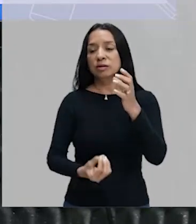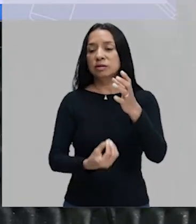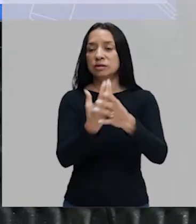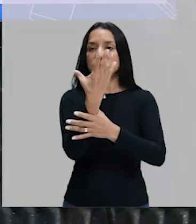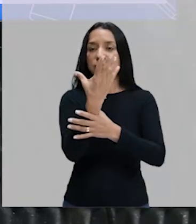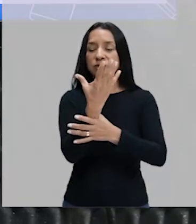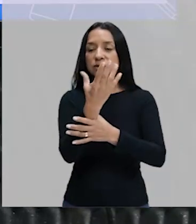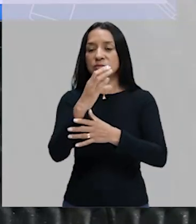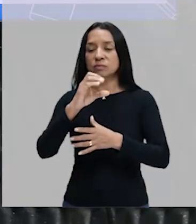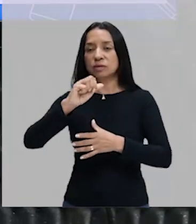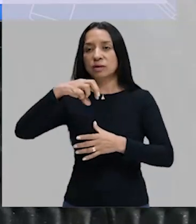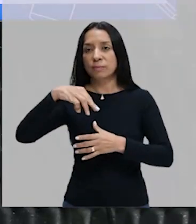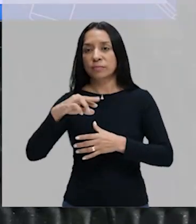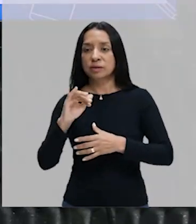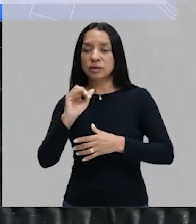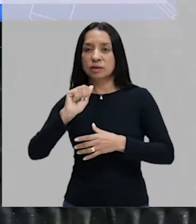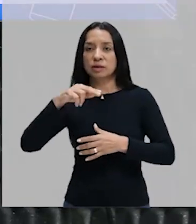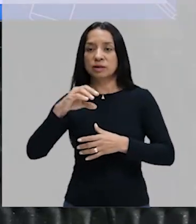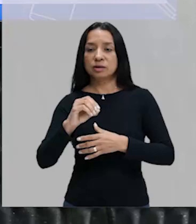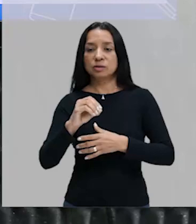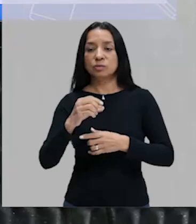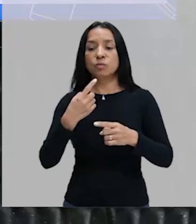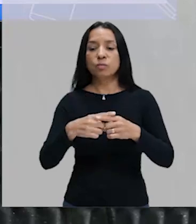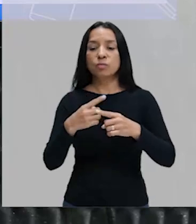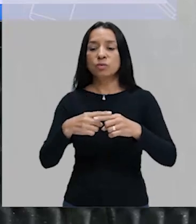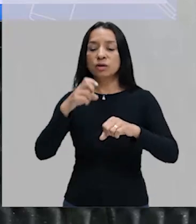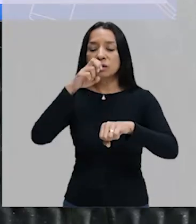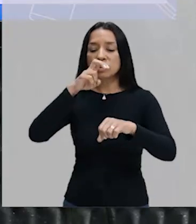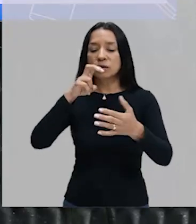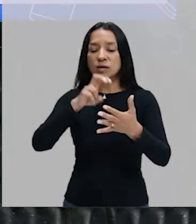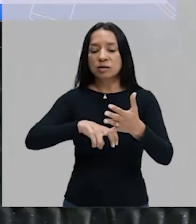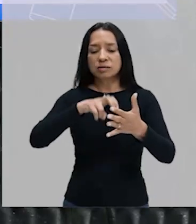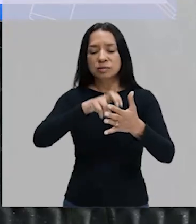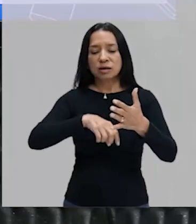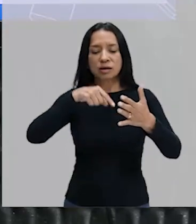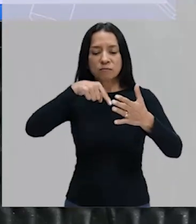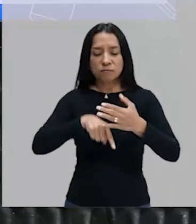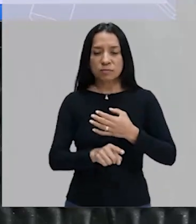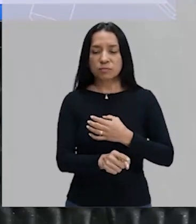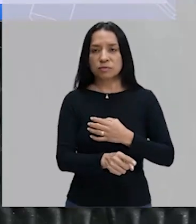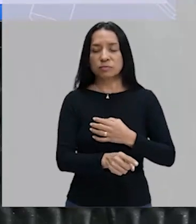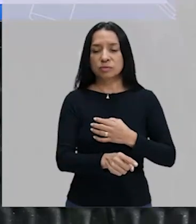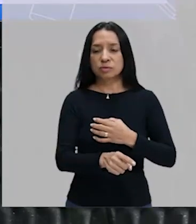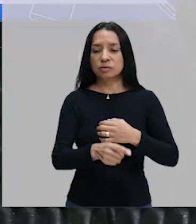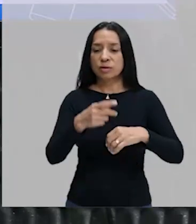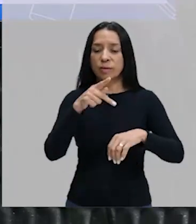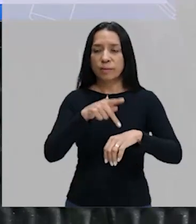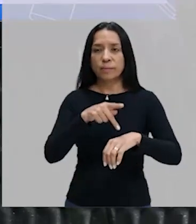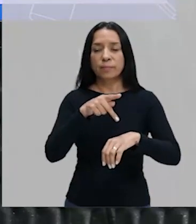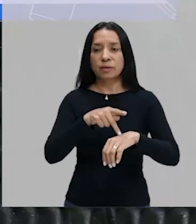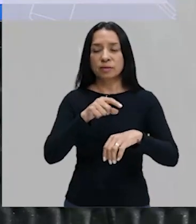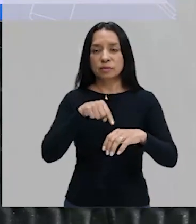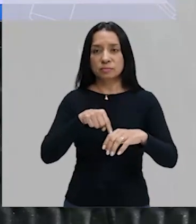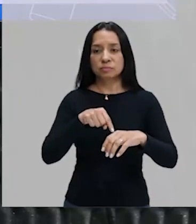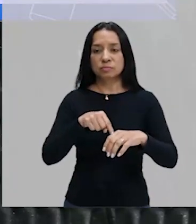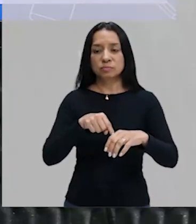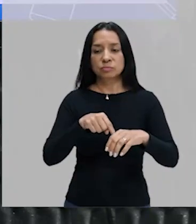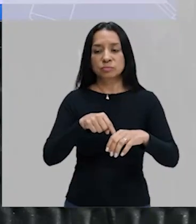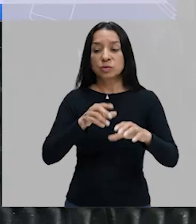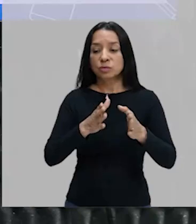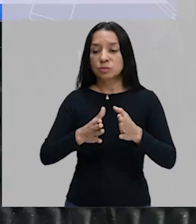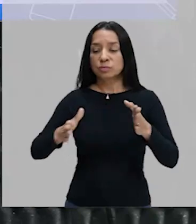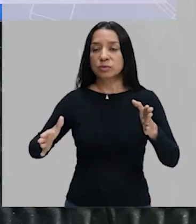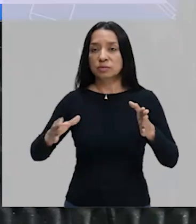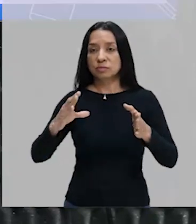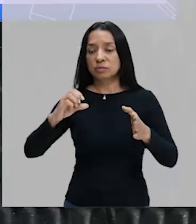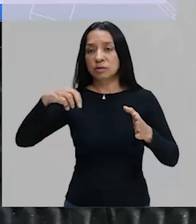do Cambriano. Porque quando você cava o registro fóssil em rochas desse período aqui